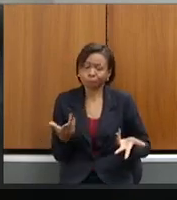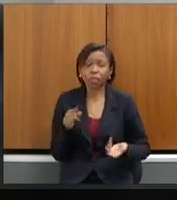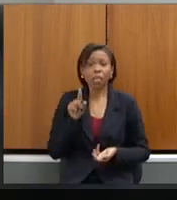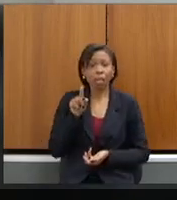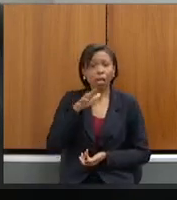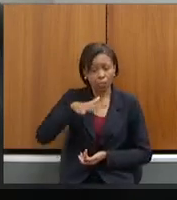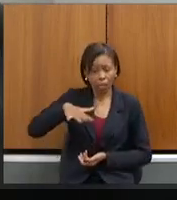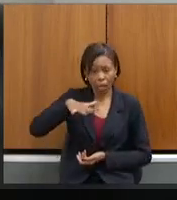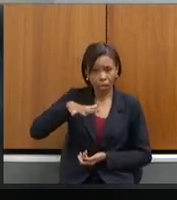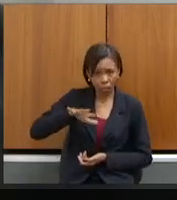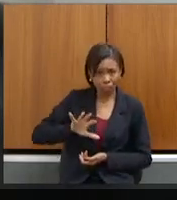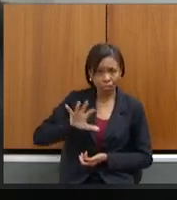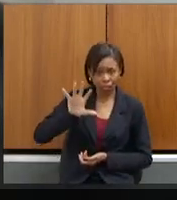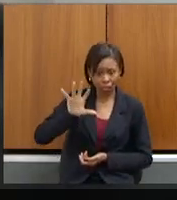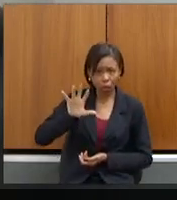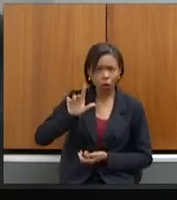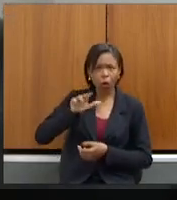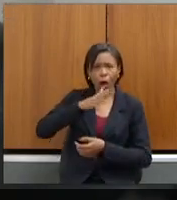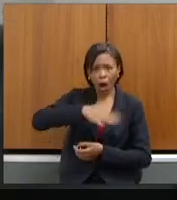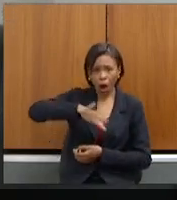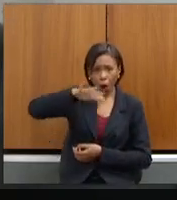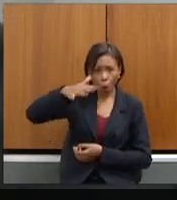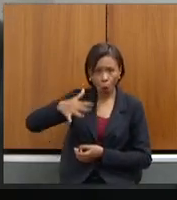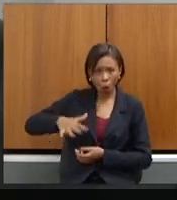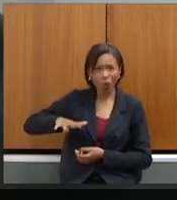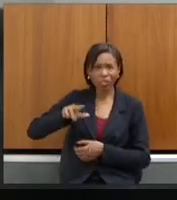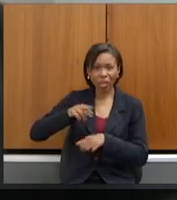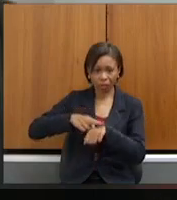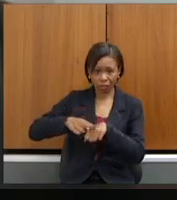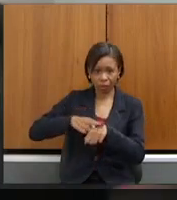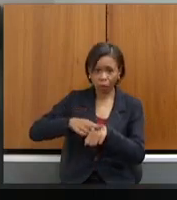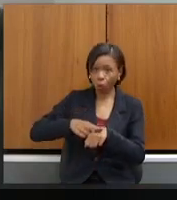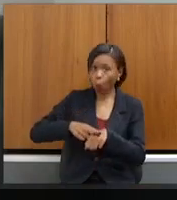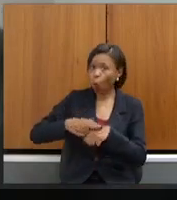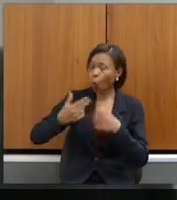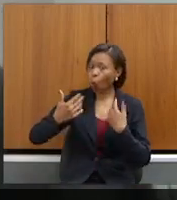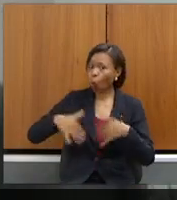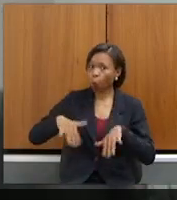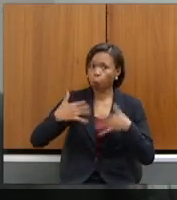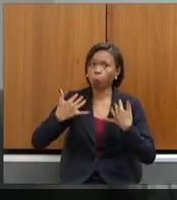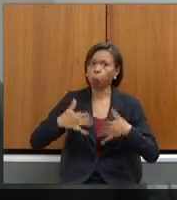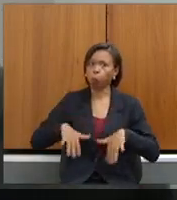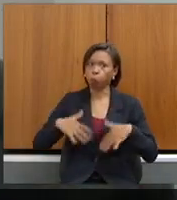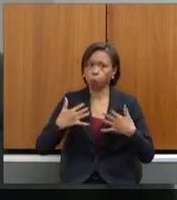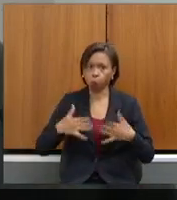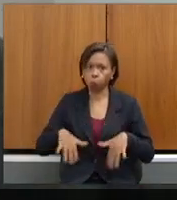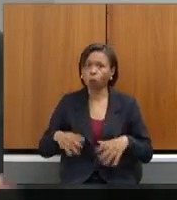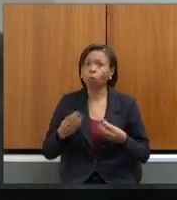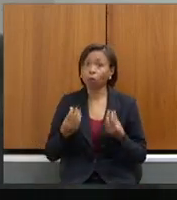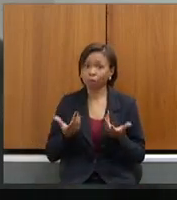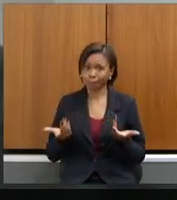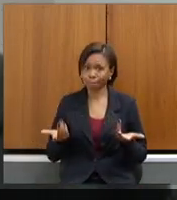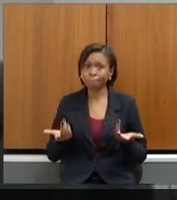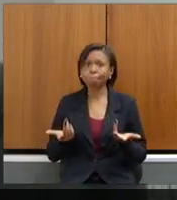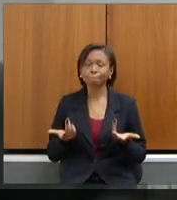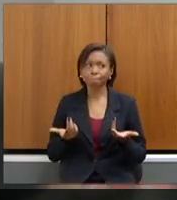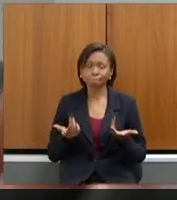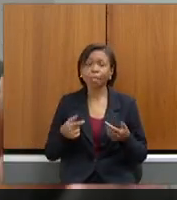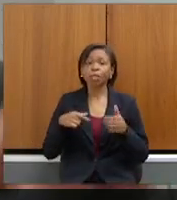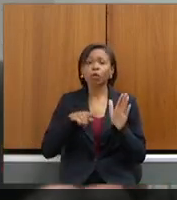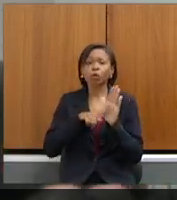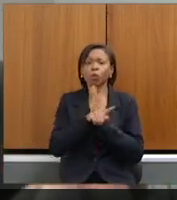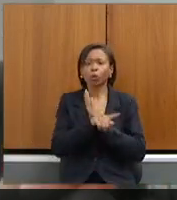a a onda coxa lá e a coisa lá tapete cada mesmo né é a pergunta que seria